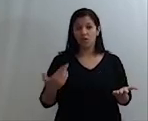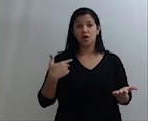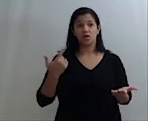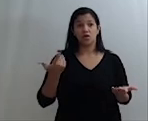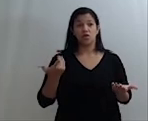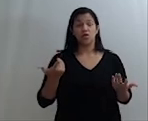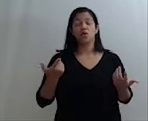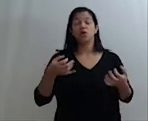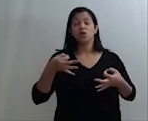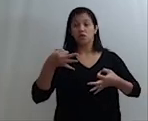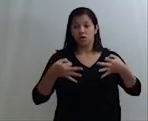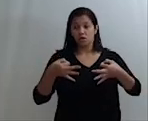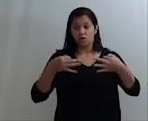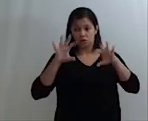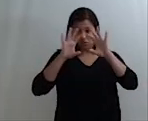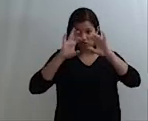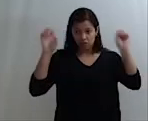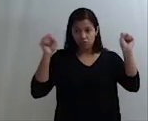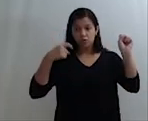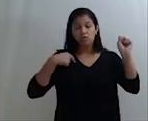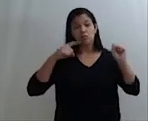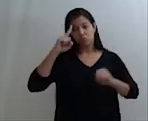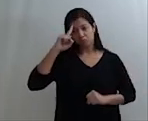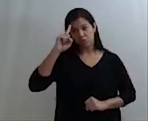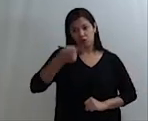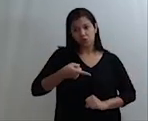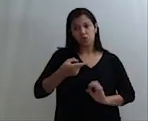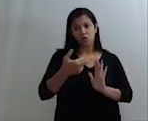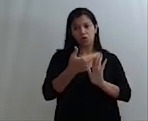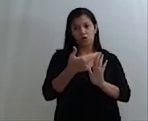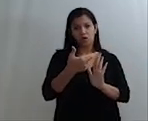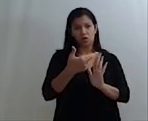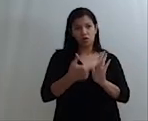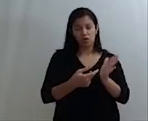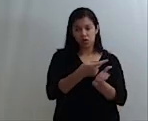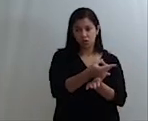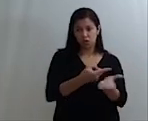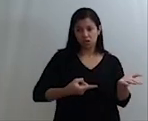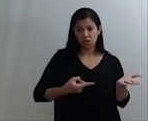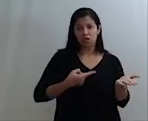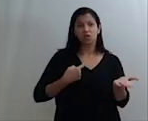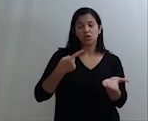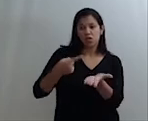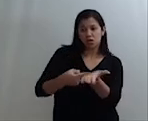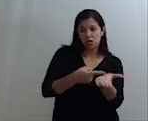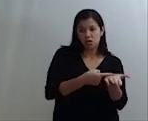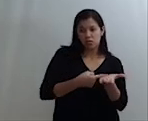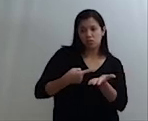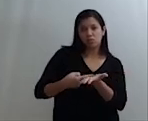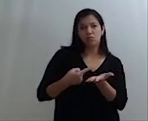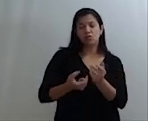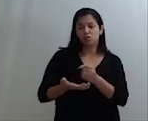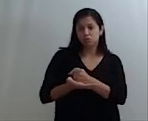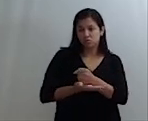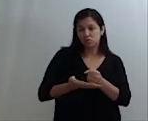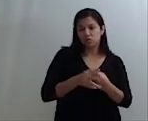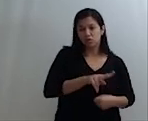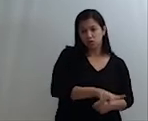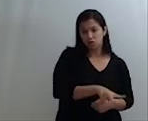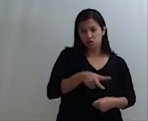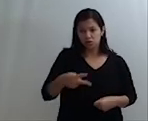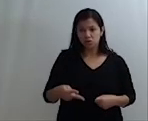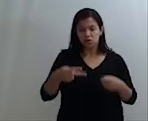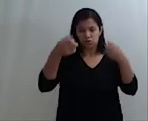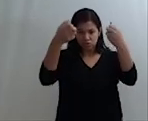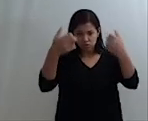forma denegou a ordem em acordo devidamente fundamentado que eu transcrevo também a